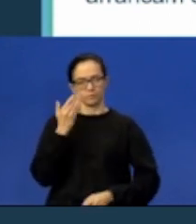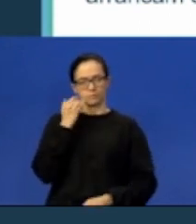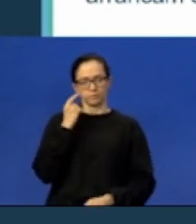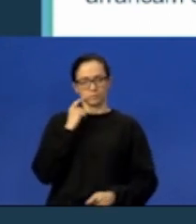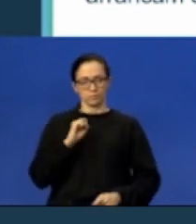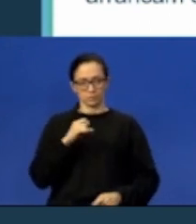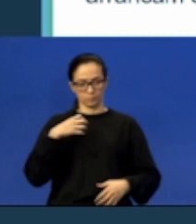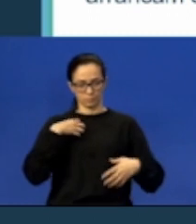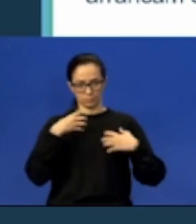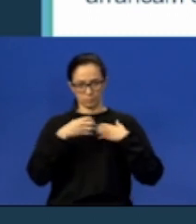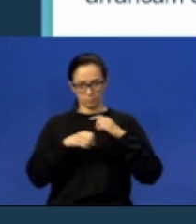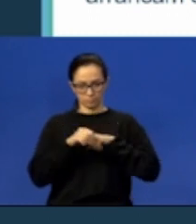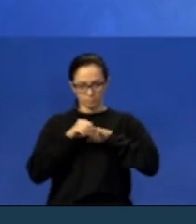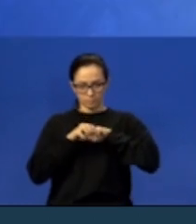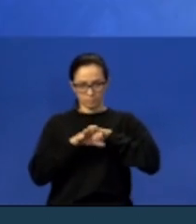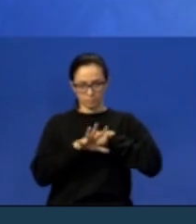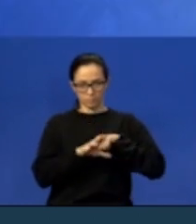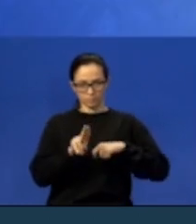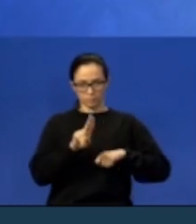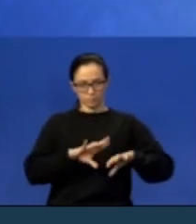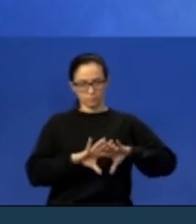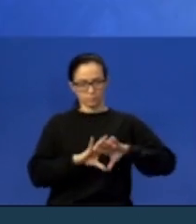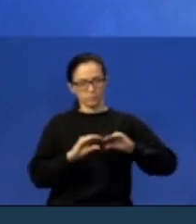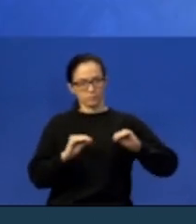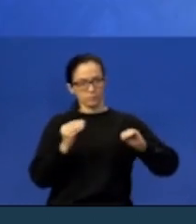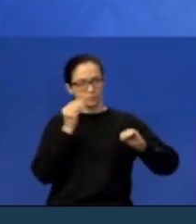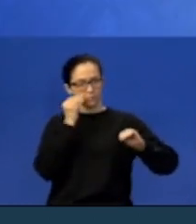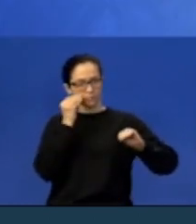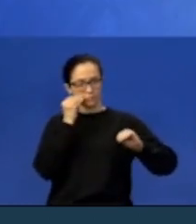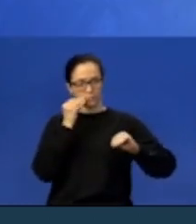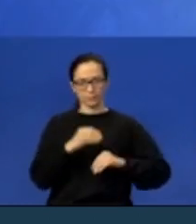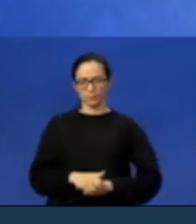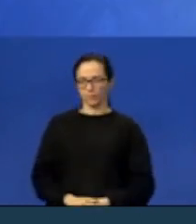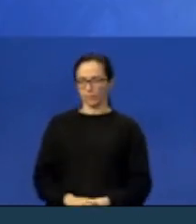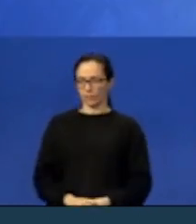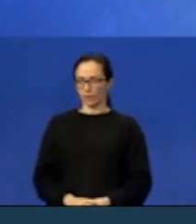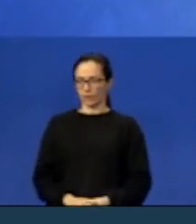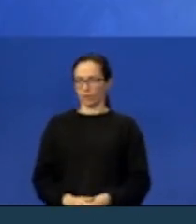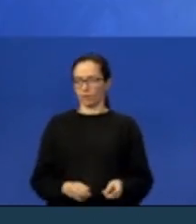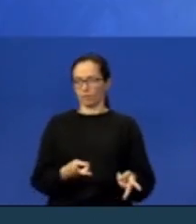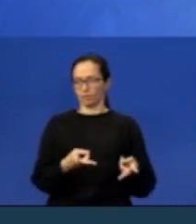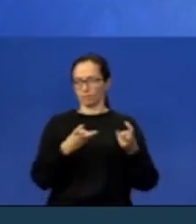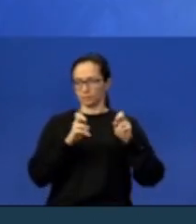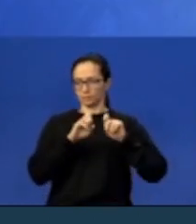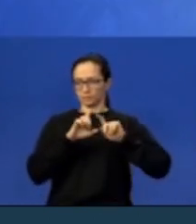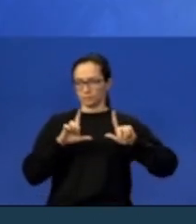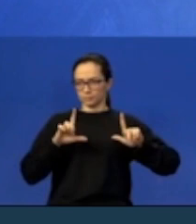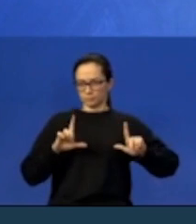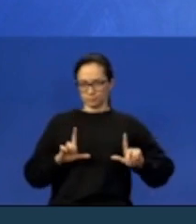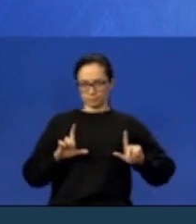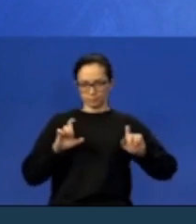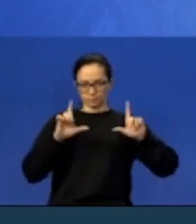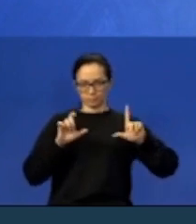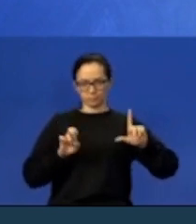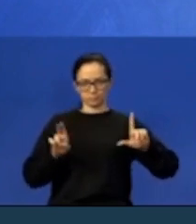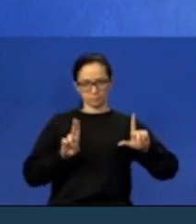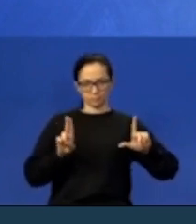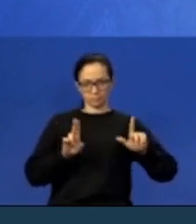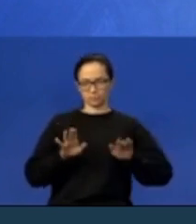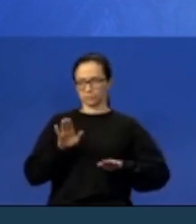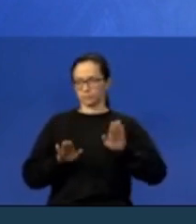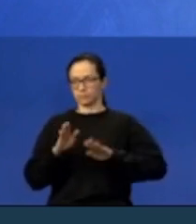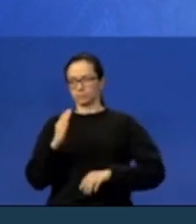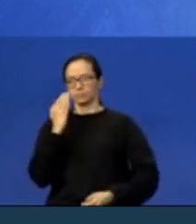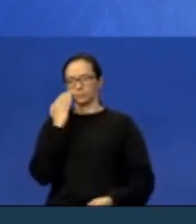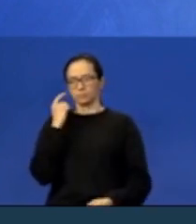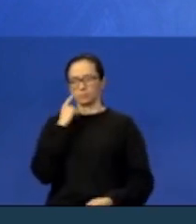certos tumores e doenças de pele. Os raios-x, a formação da imagem produzida por um raio-x, ela vai depender principalmente